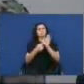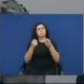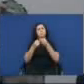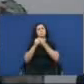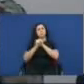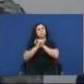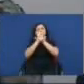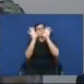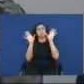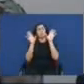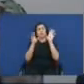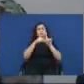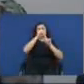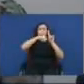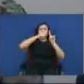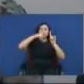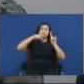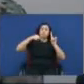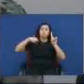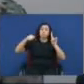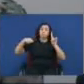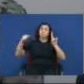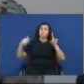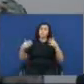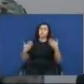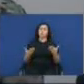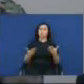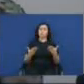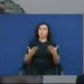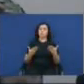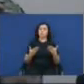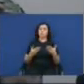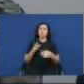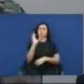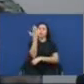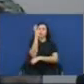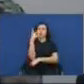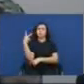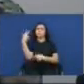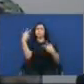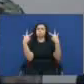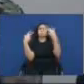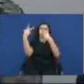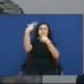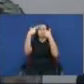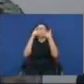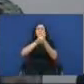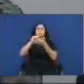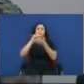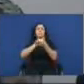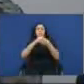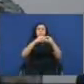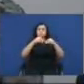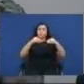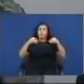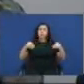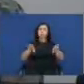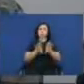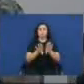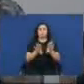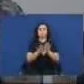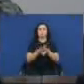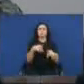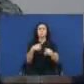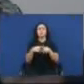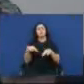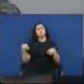transparência no cronograma de poda de árvore, de limpeza de terreno, porque a